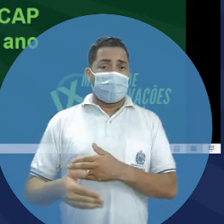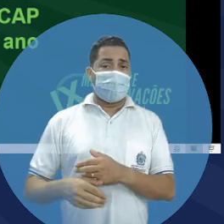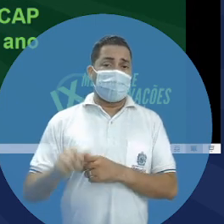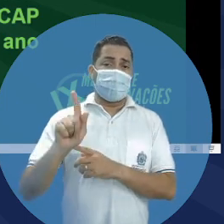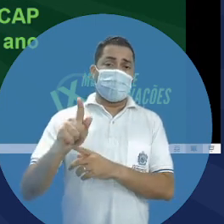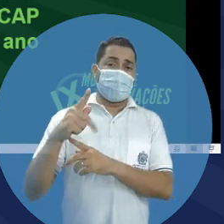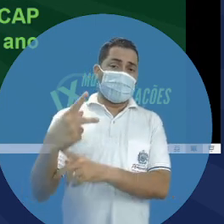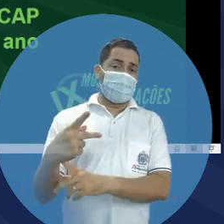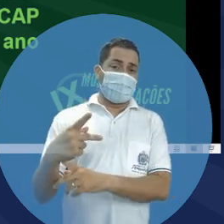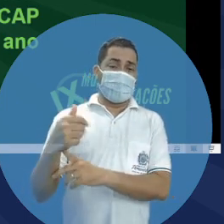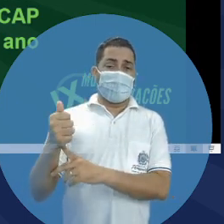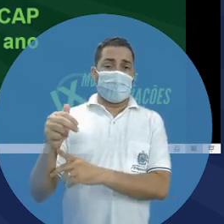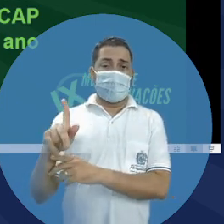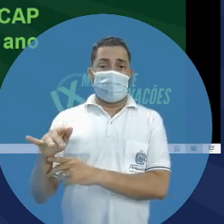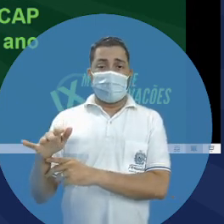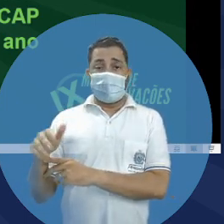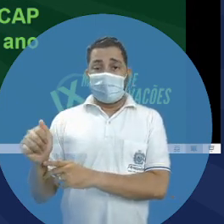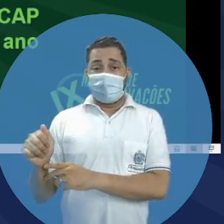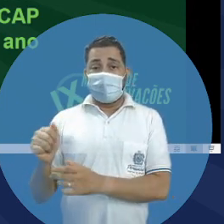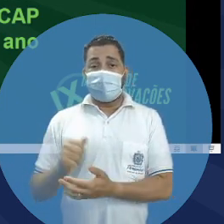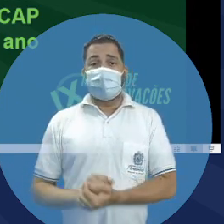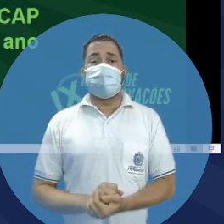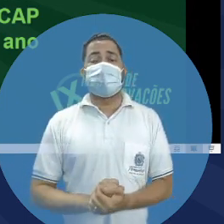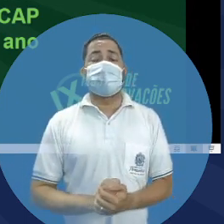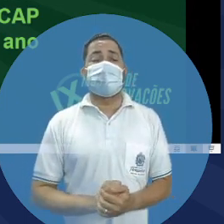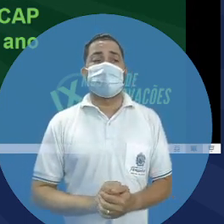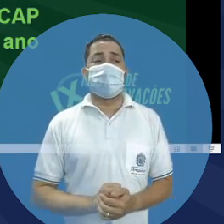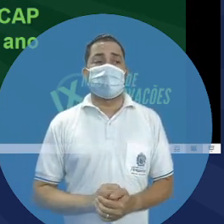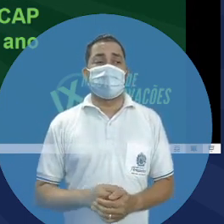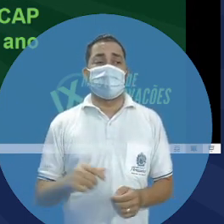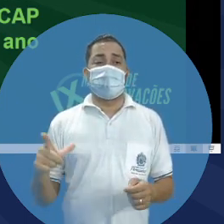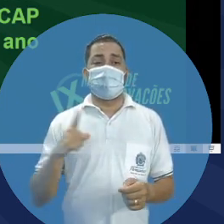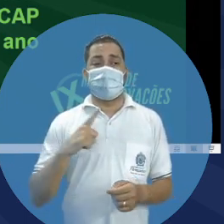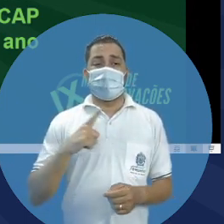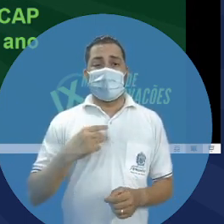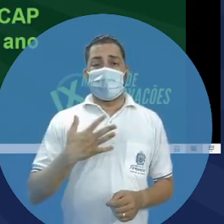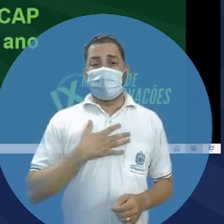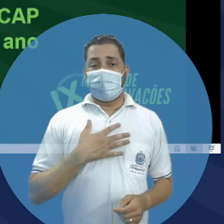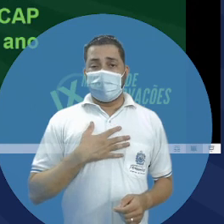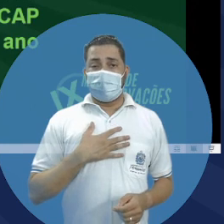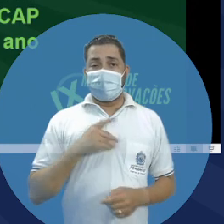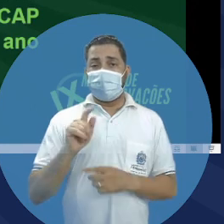Dambremont. Ele é composto por mim, Gabriela Borba,